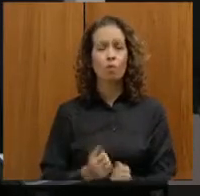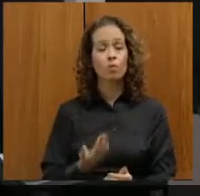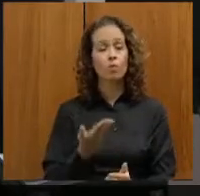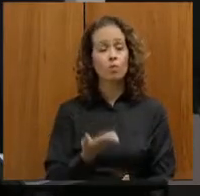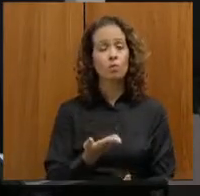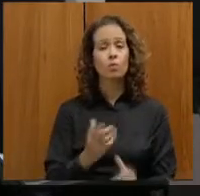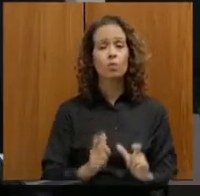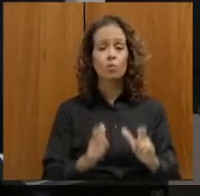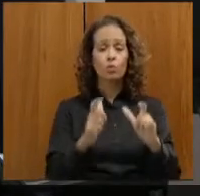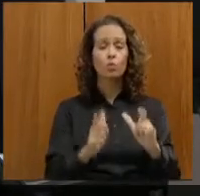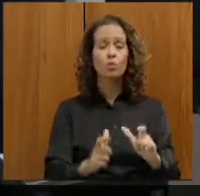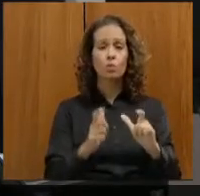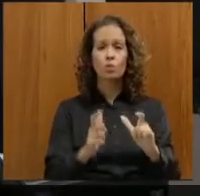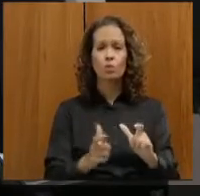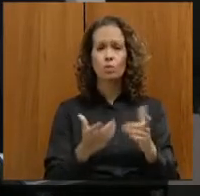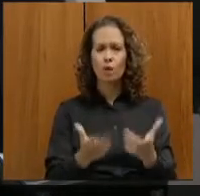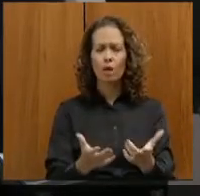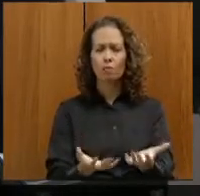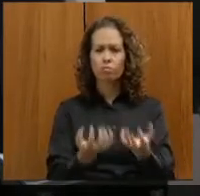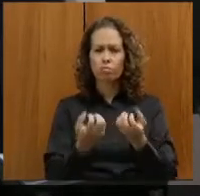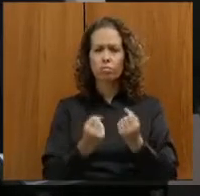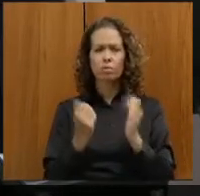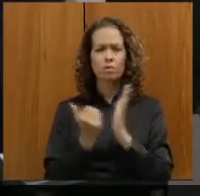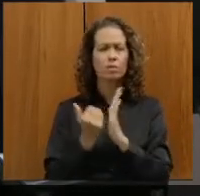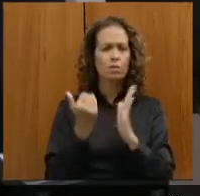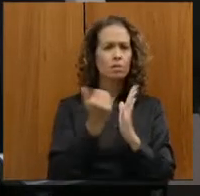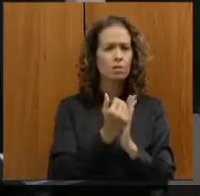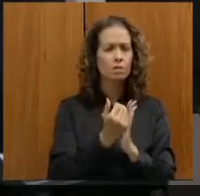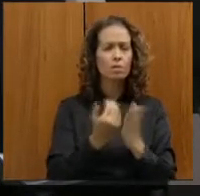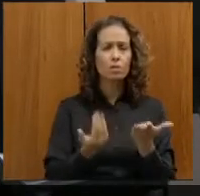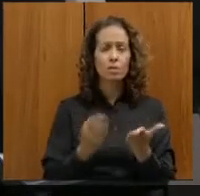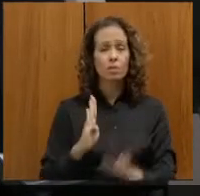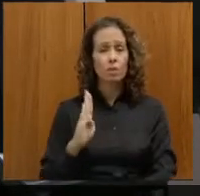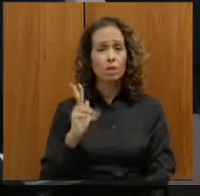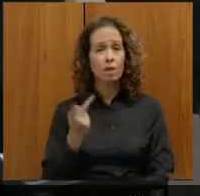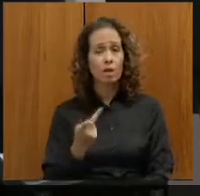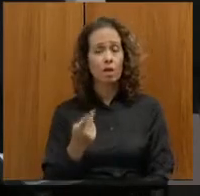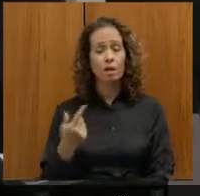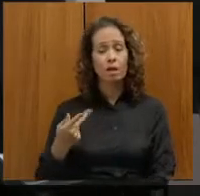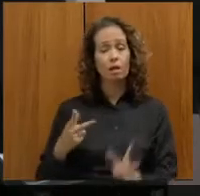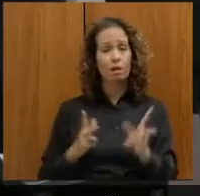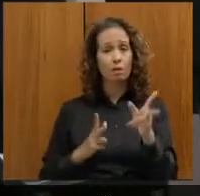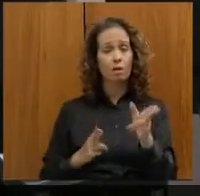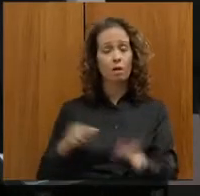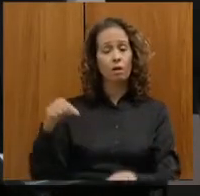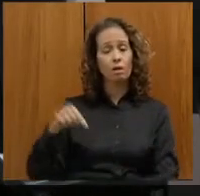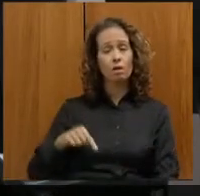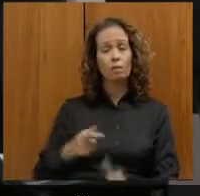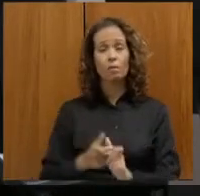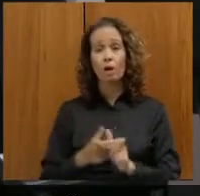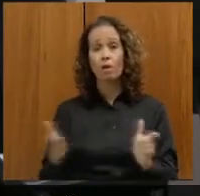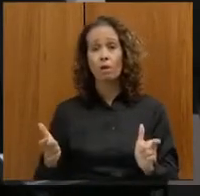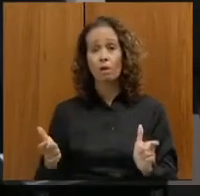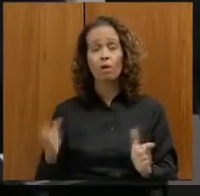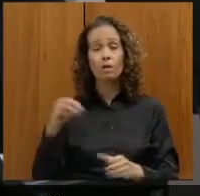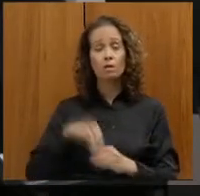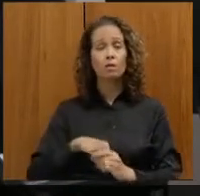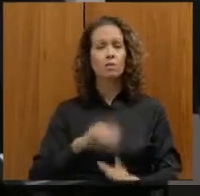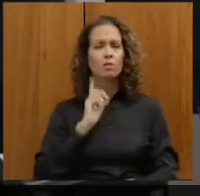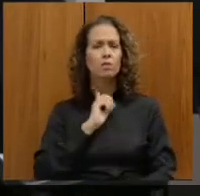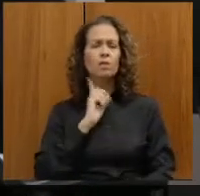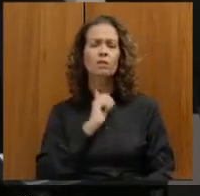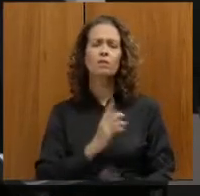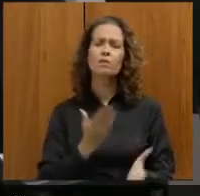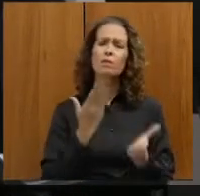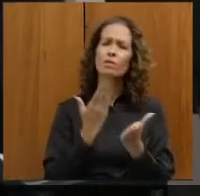do Brasil com IDH que é um dos maiores de Minas Gerais perde a sua administração fazendária